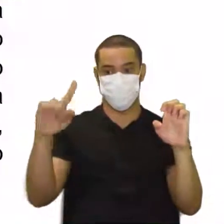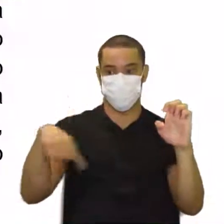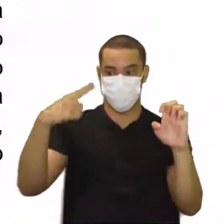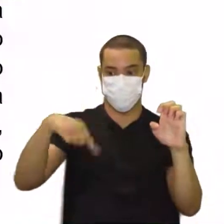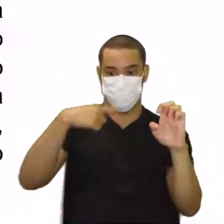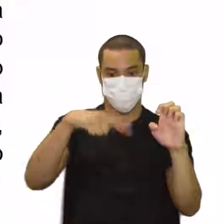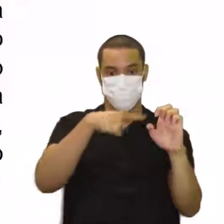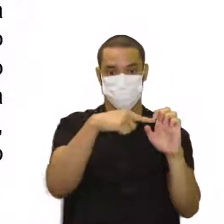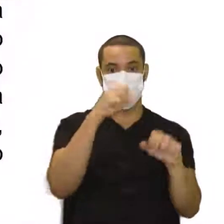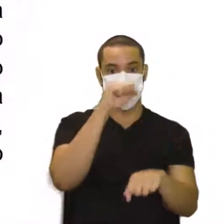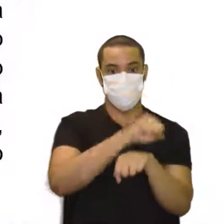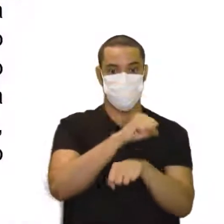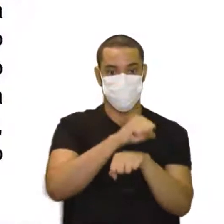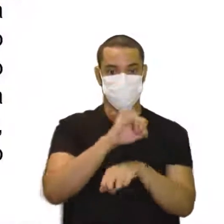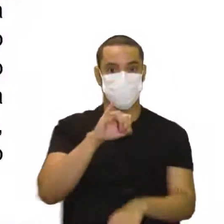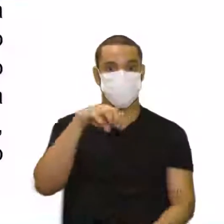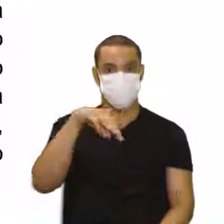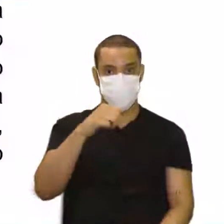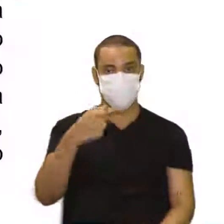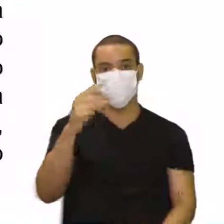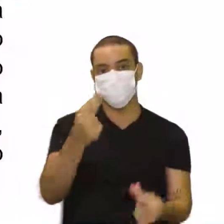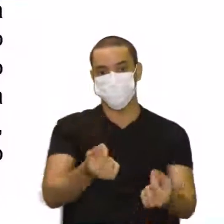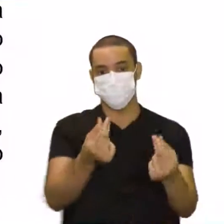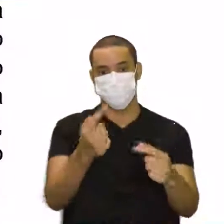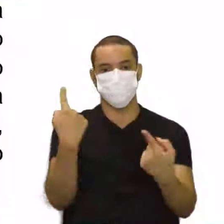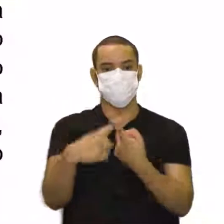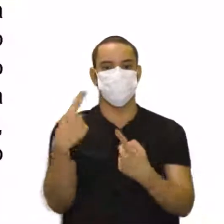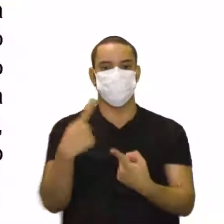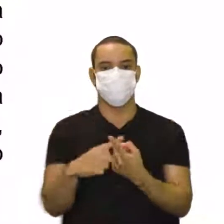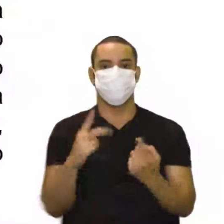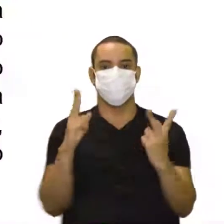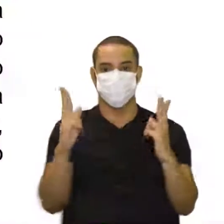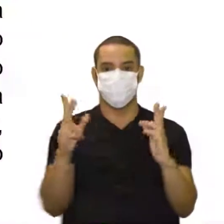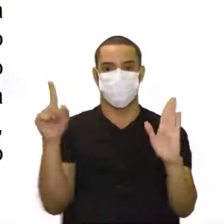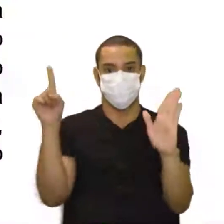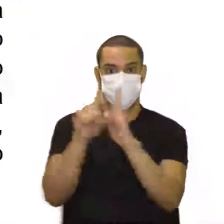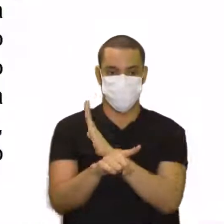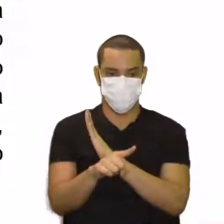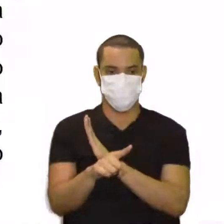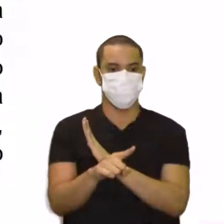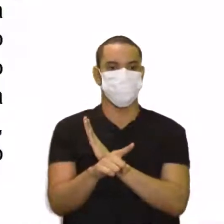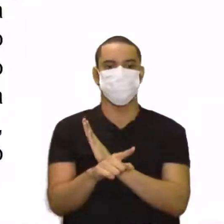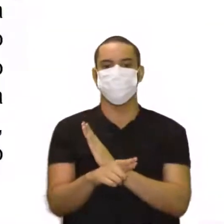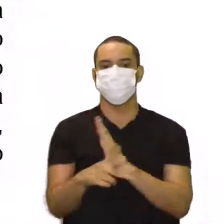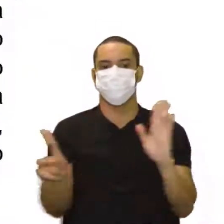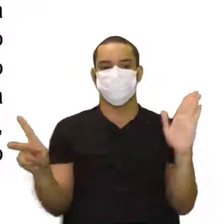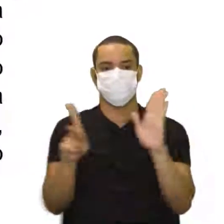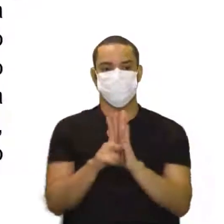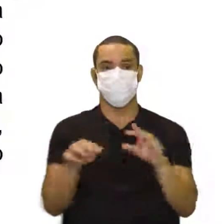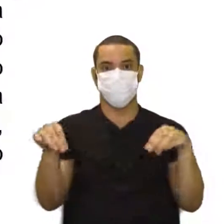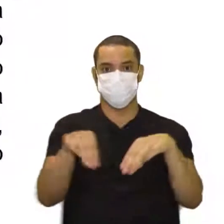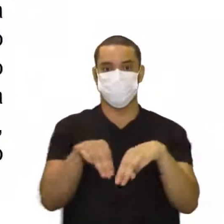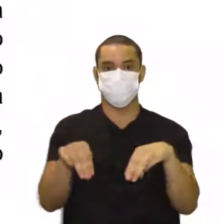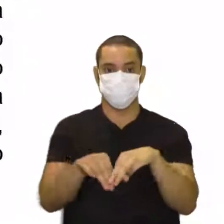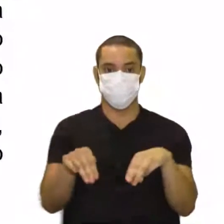mantendo o ímã parado com a polaridade da figura do enunciado. O campo magnético induzido pela corrente, nesse